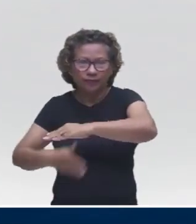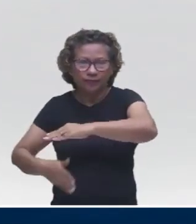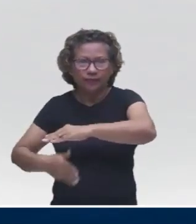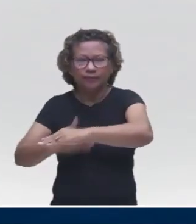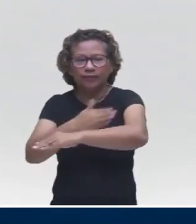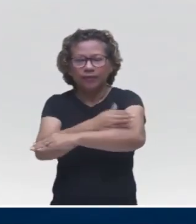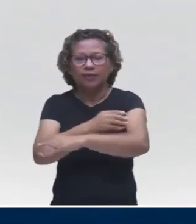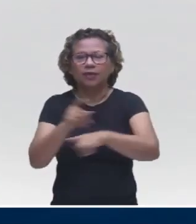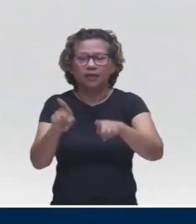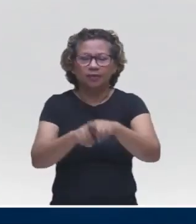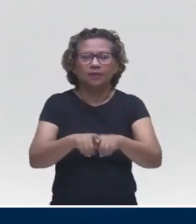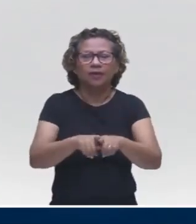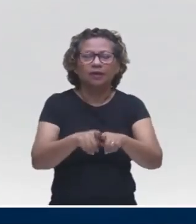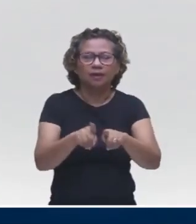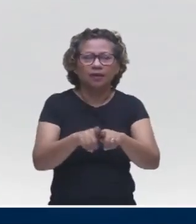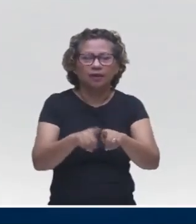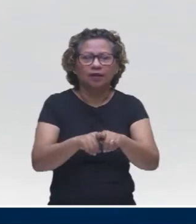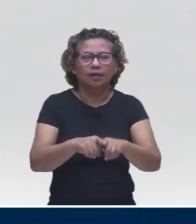coeficiente